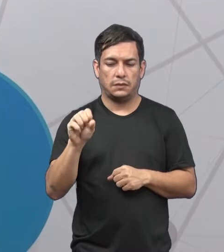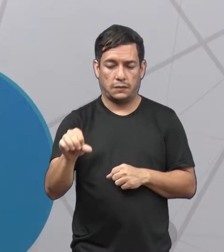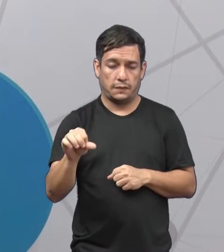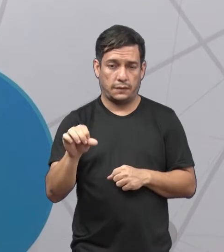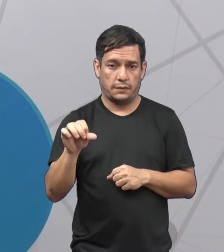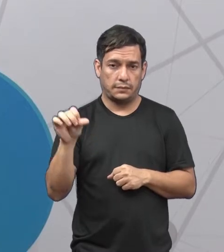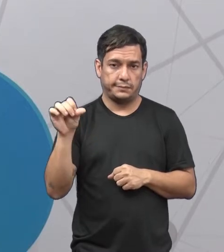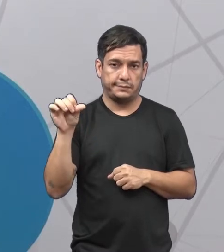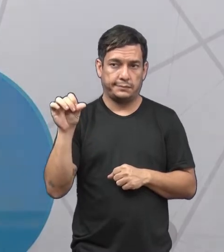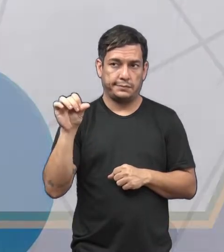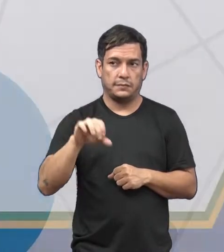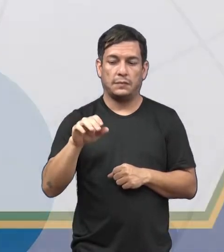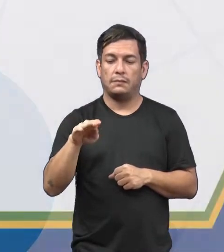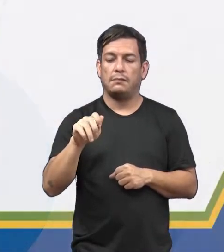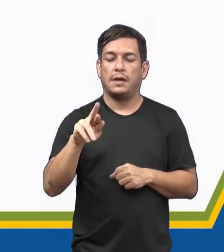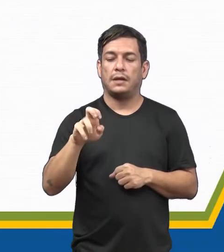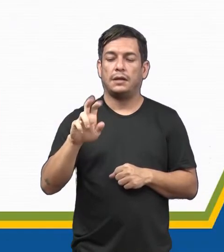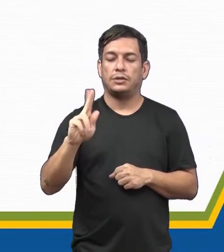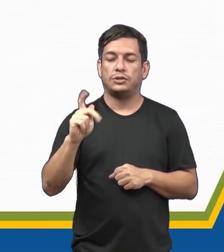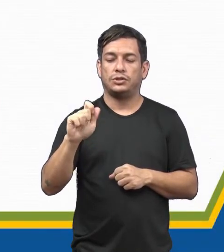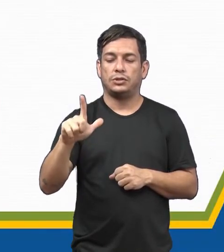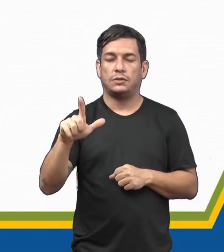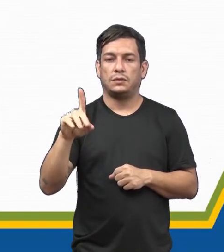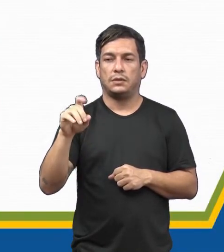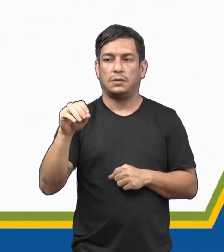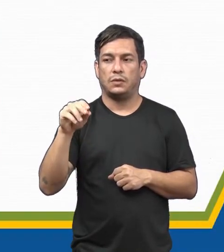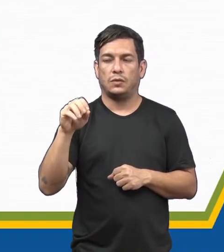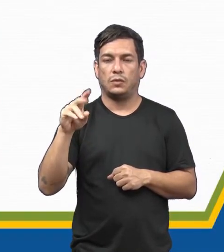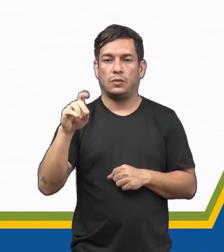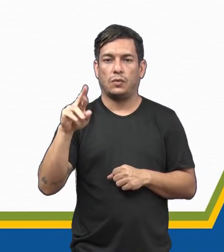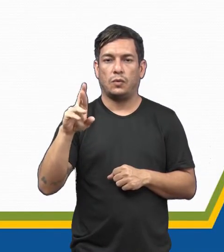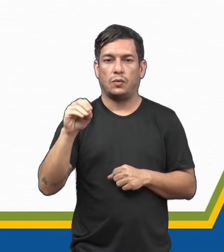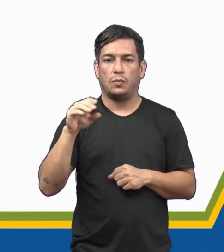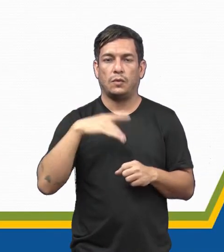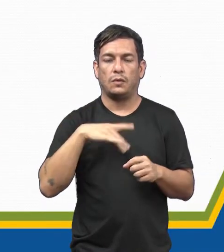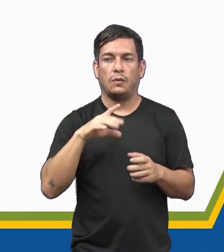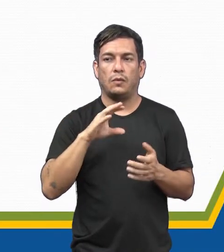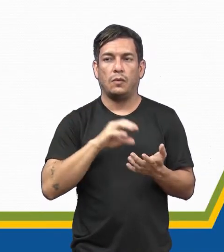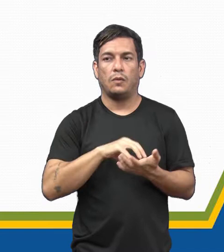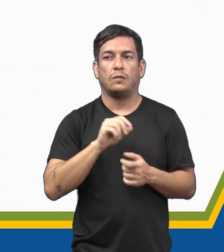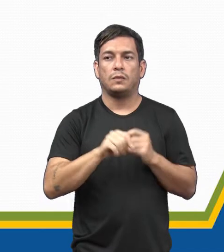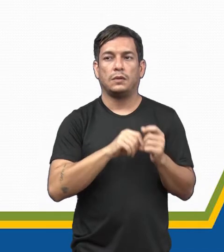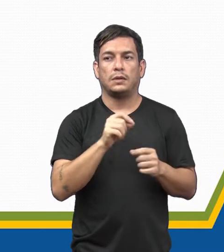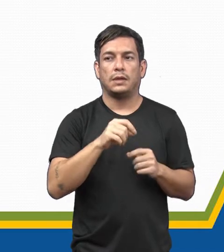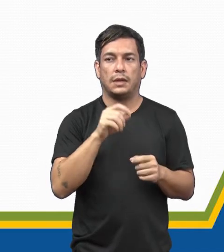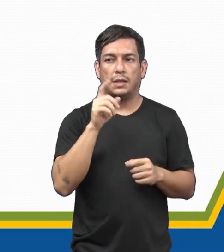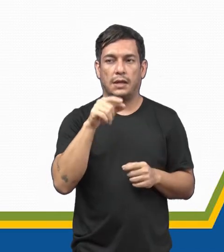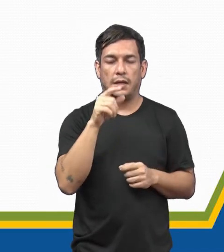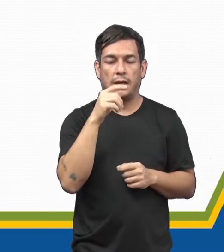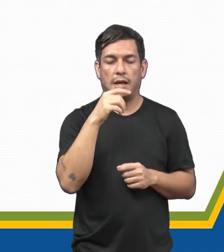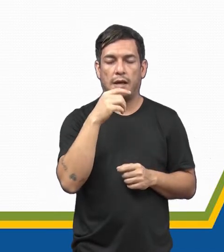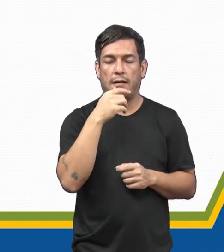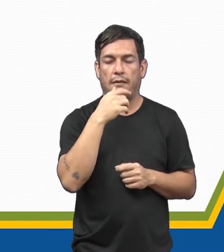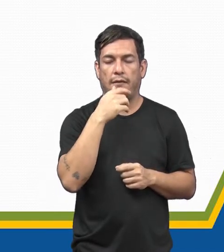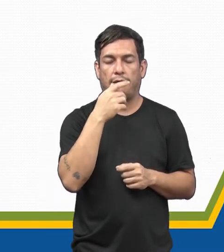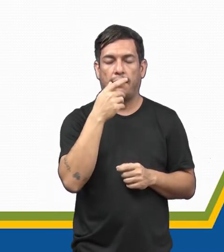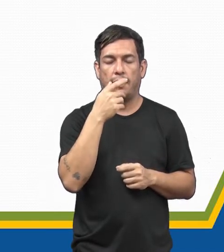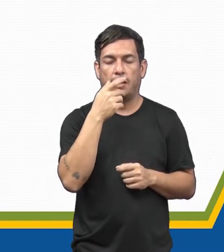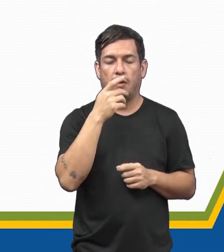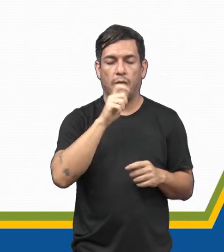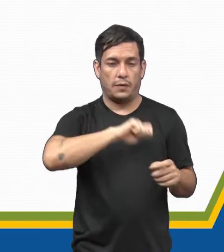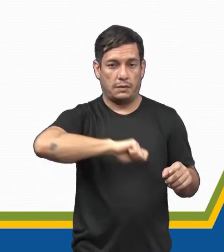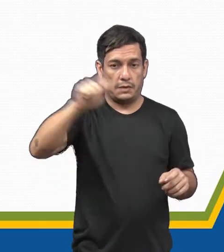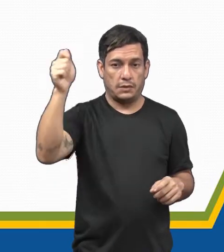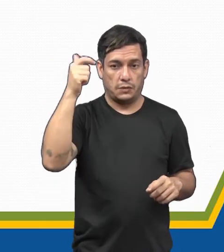1889. Né? Marechal Deodoro da Fonseca implanta aí a república e o imperador Dom Pedro II,